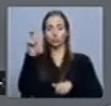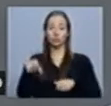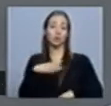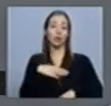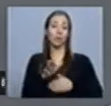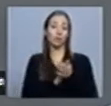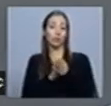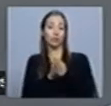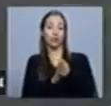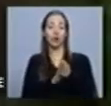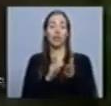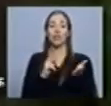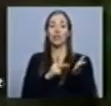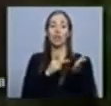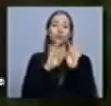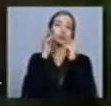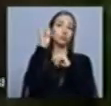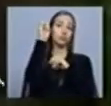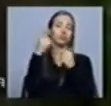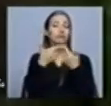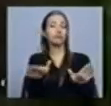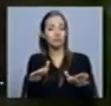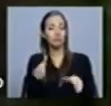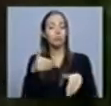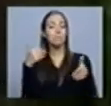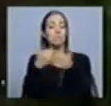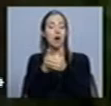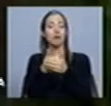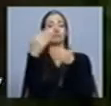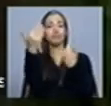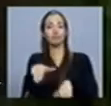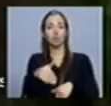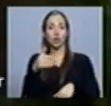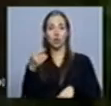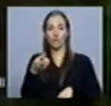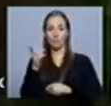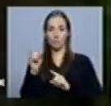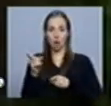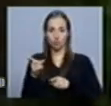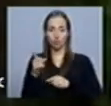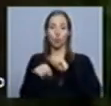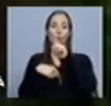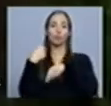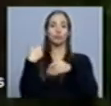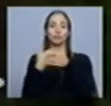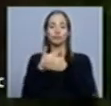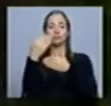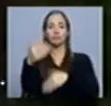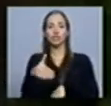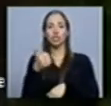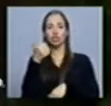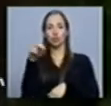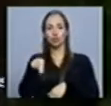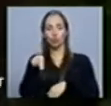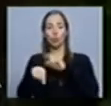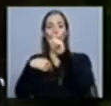algumas tecnologias espaciais e que está aberto. A data limite é até 9 de março, depois há um outro programa até 5 de junho e outro a 5 de novembro. E que cada